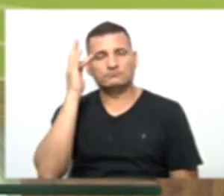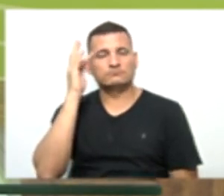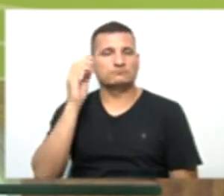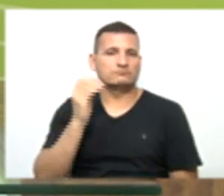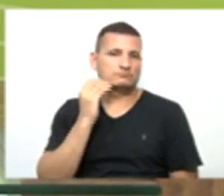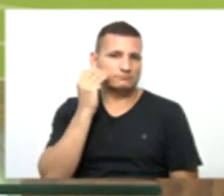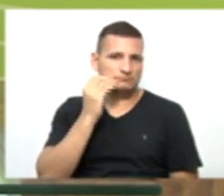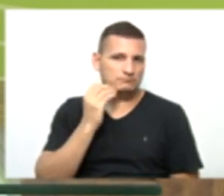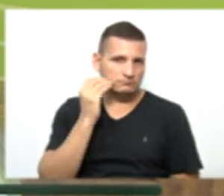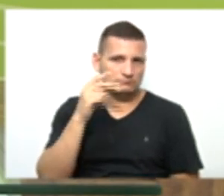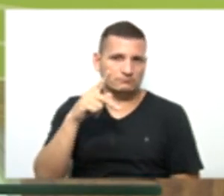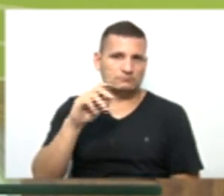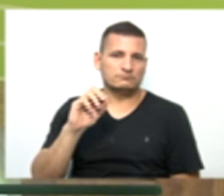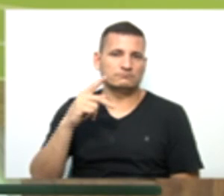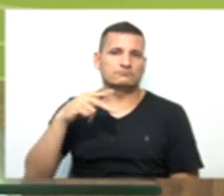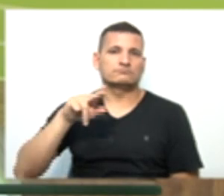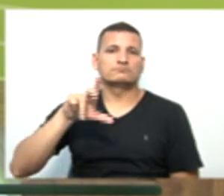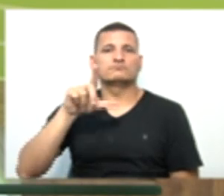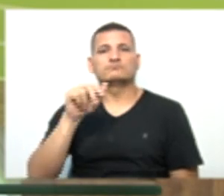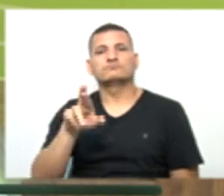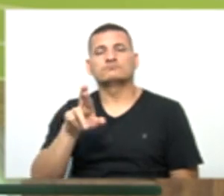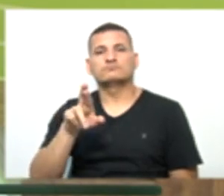popular e o último,